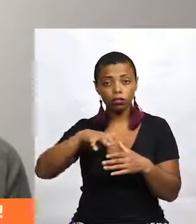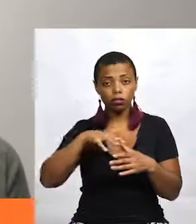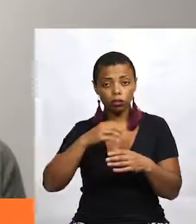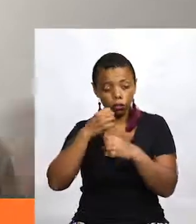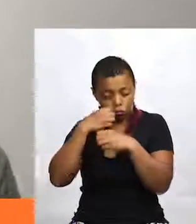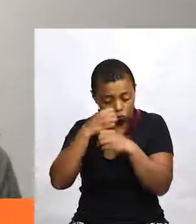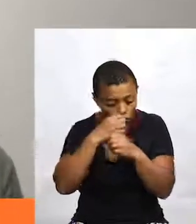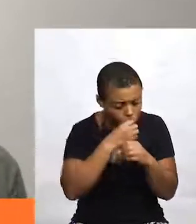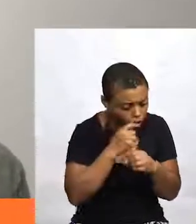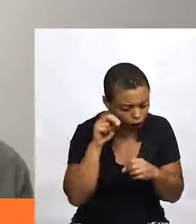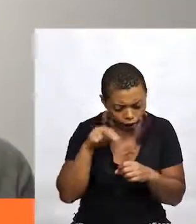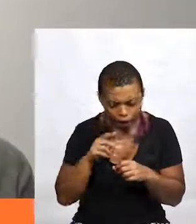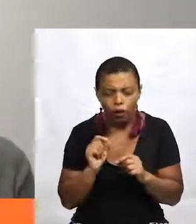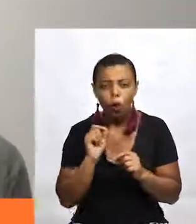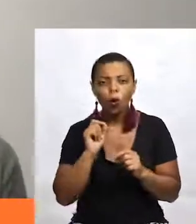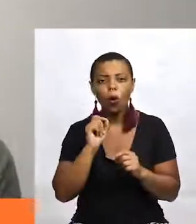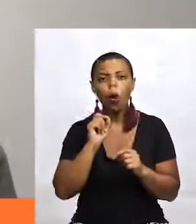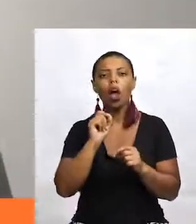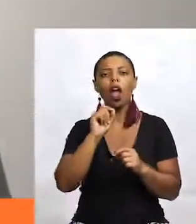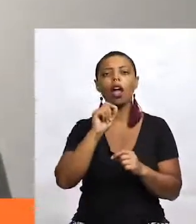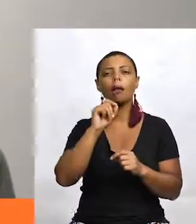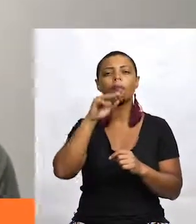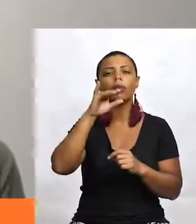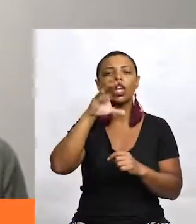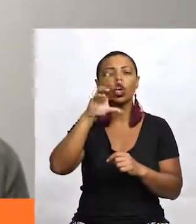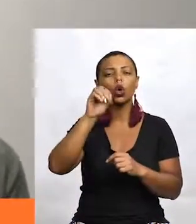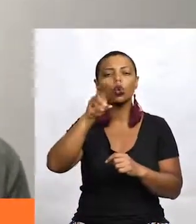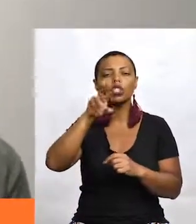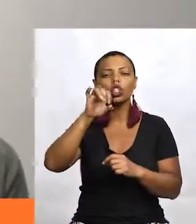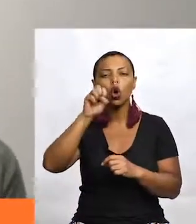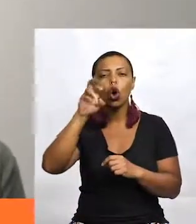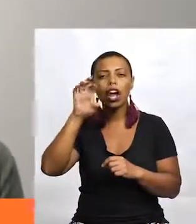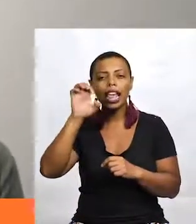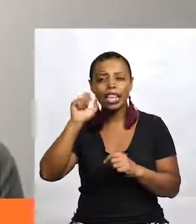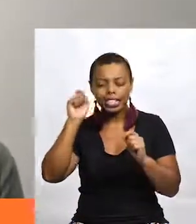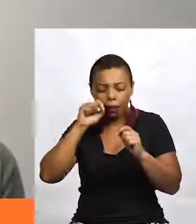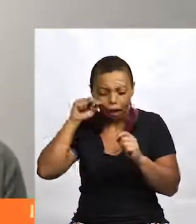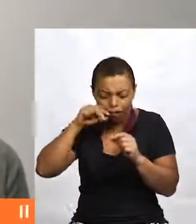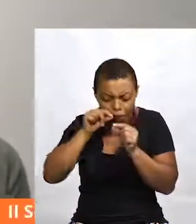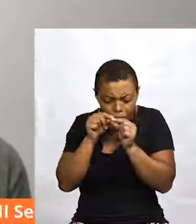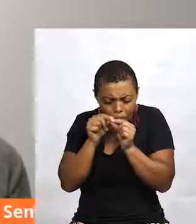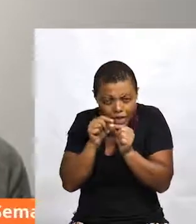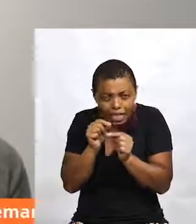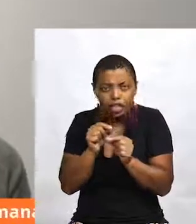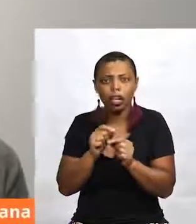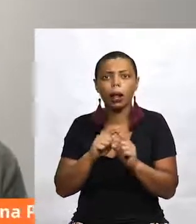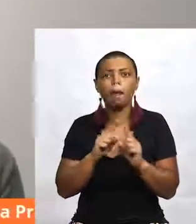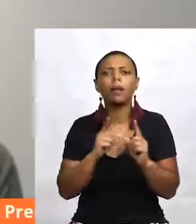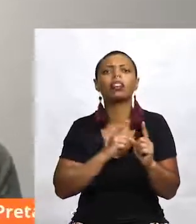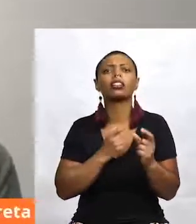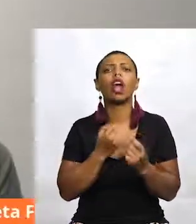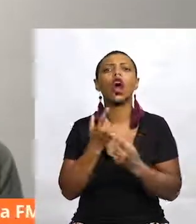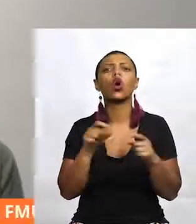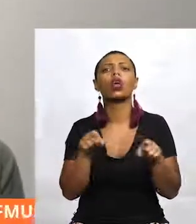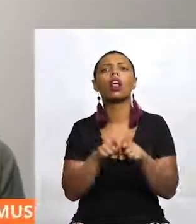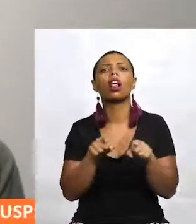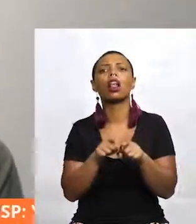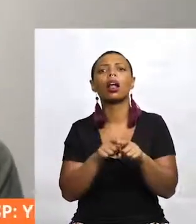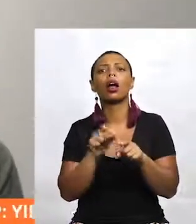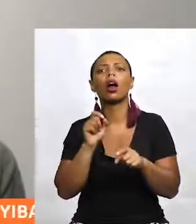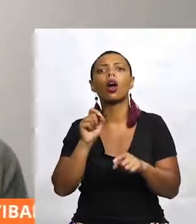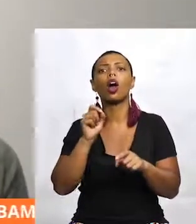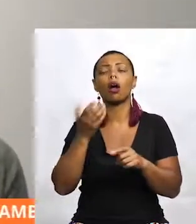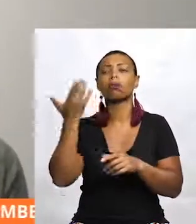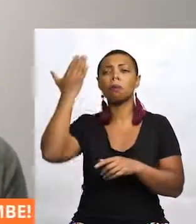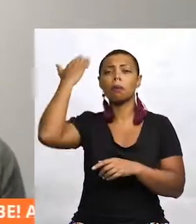de partículas, como o último Higgs, né? Mas também, muitas partículas, principalmente na década de 30, 40, início da década de